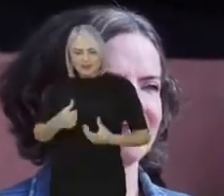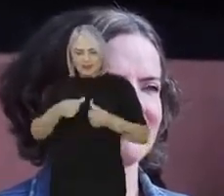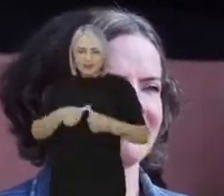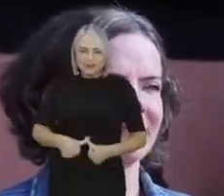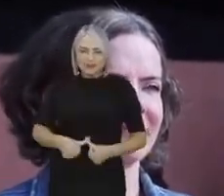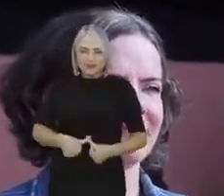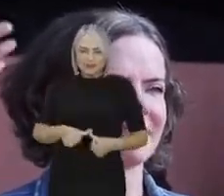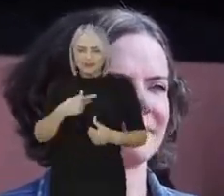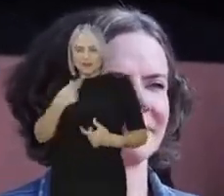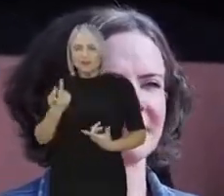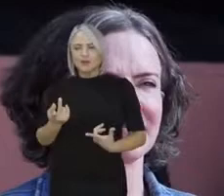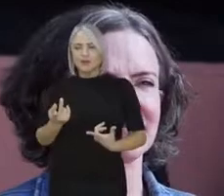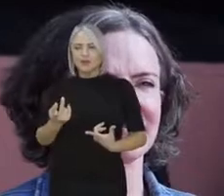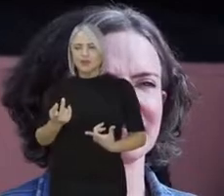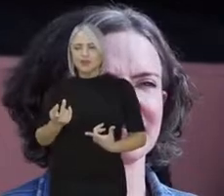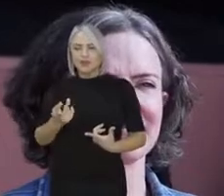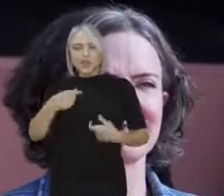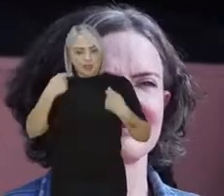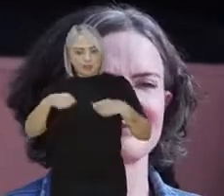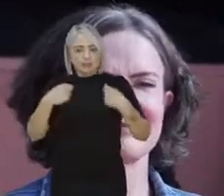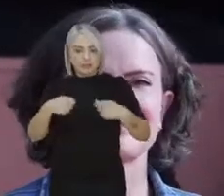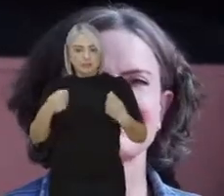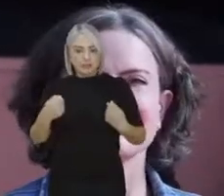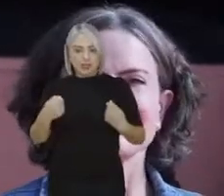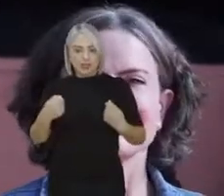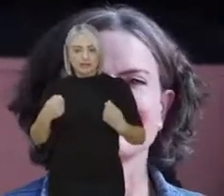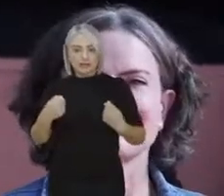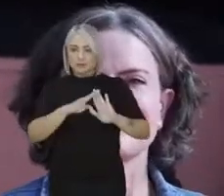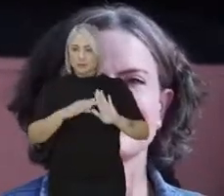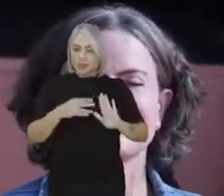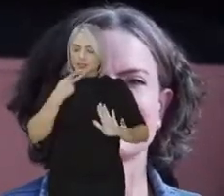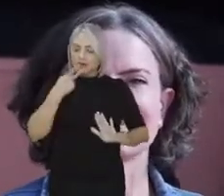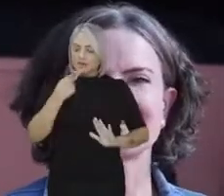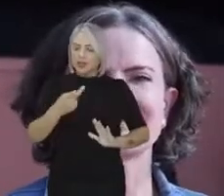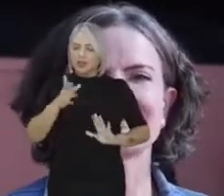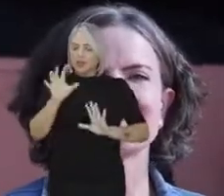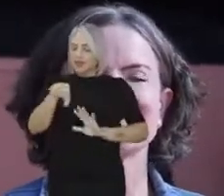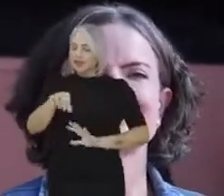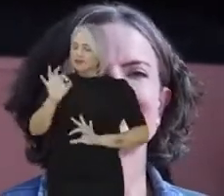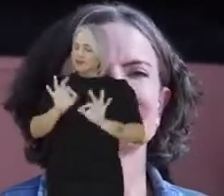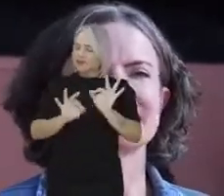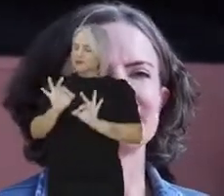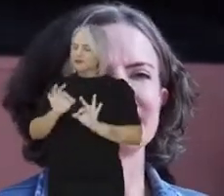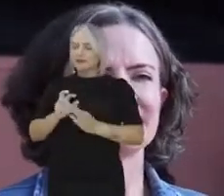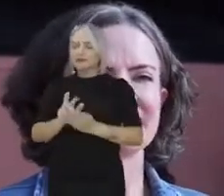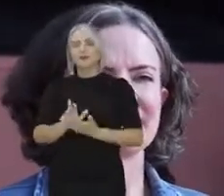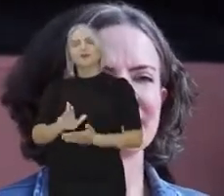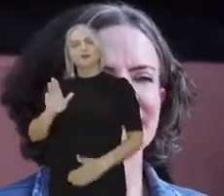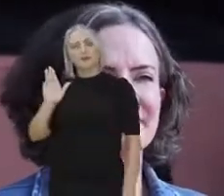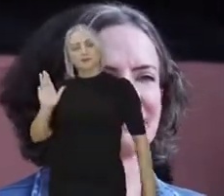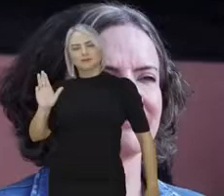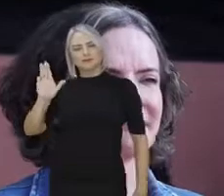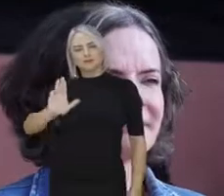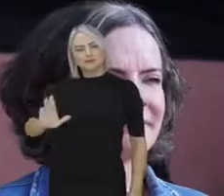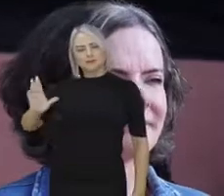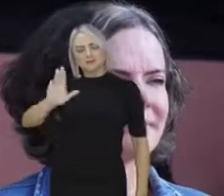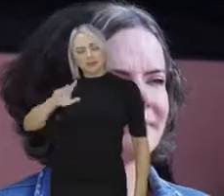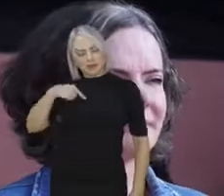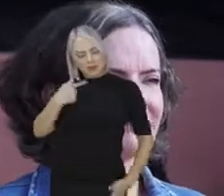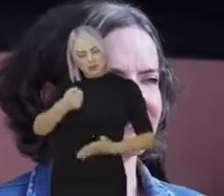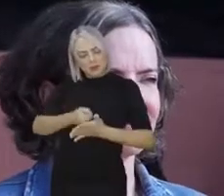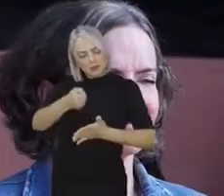que precisava. Vocês me representam. E dizer essa organização, Lula. A gente luta todos os dias